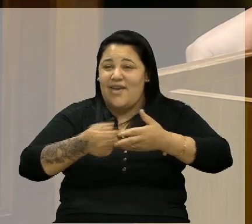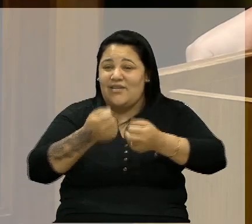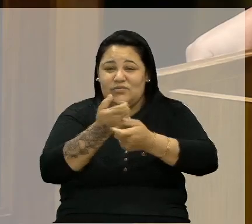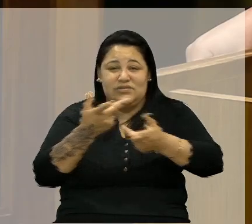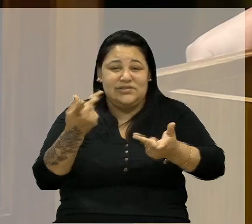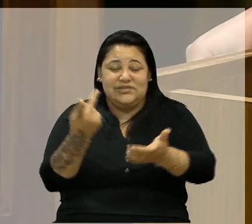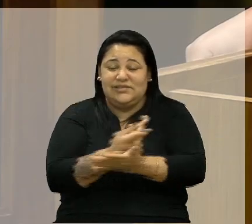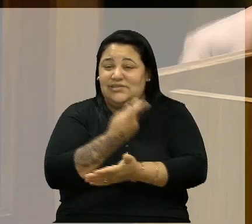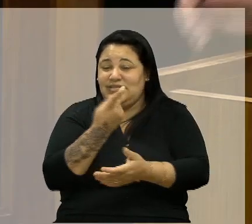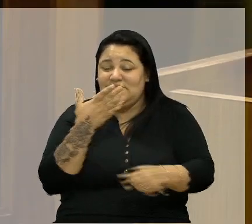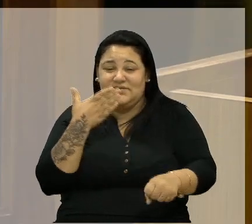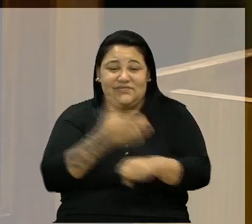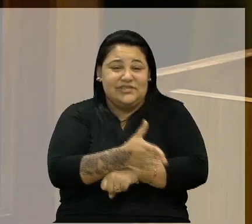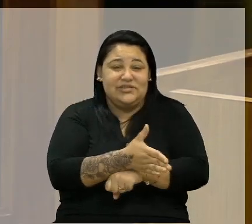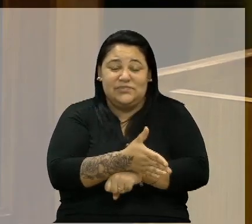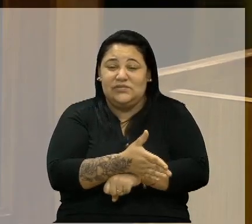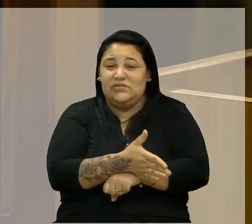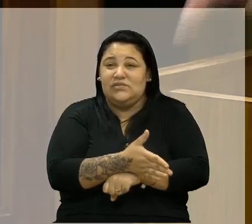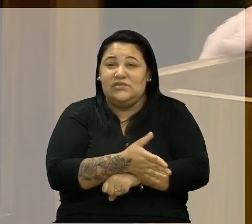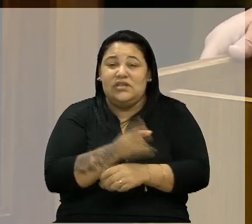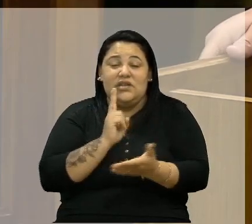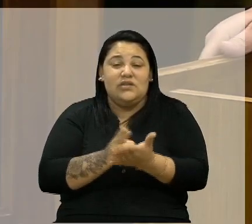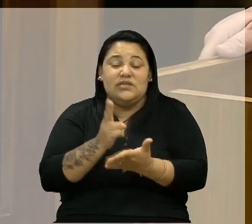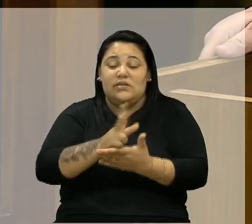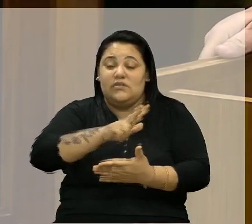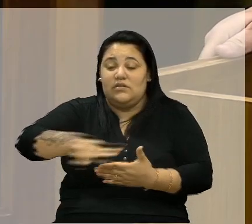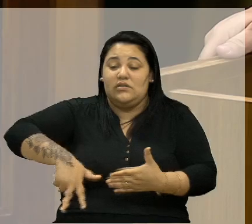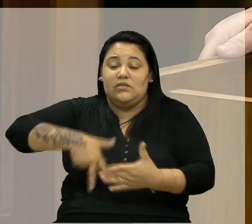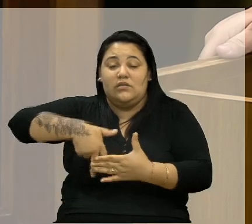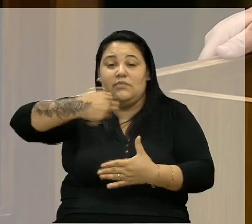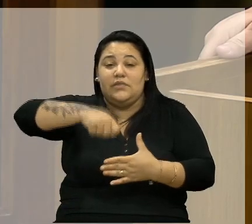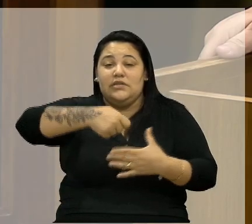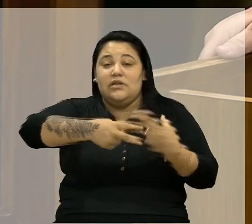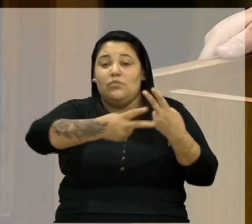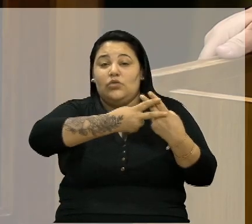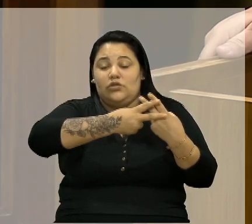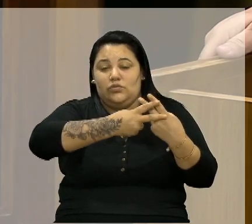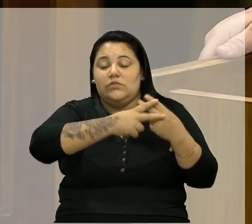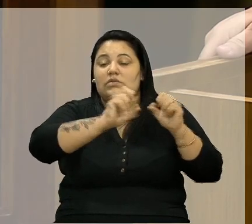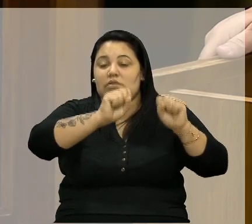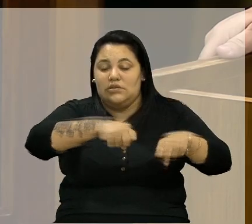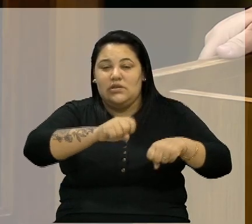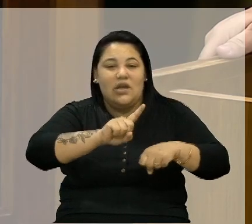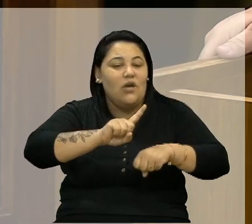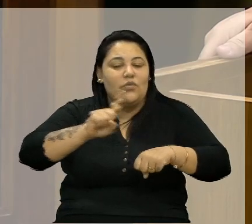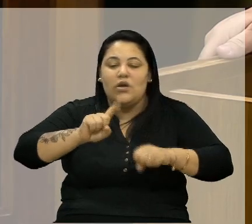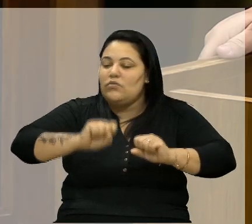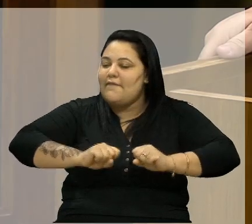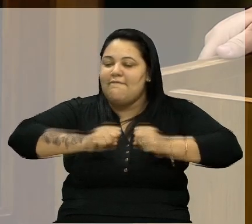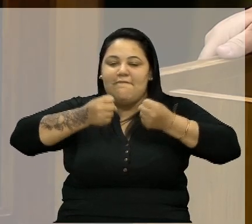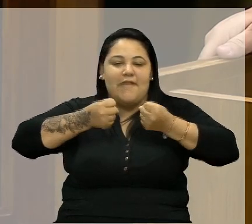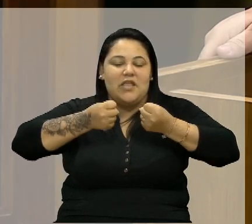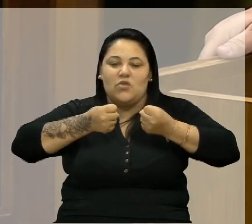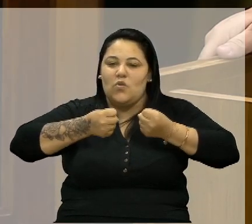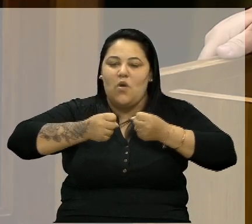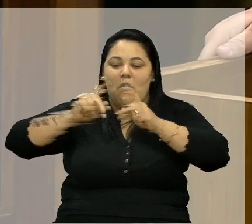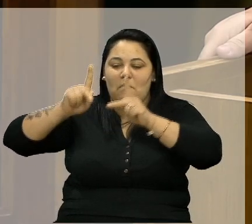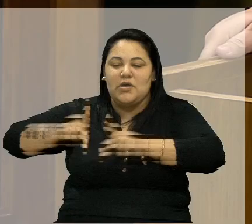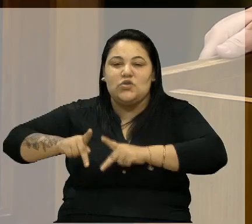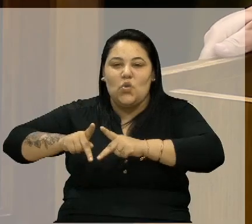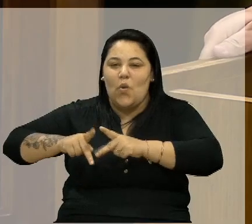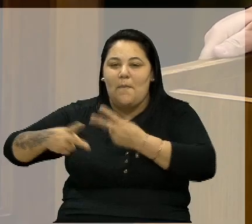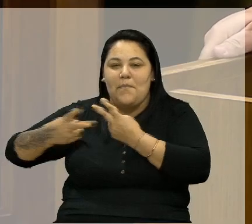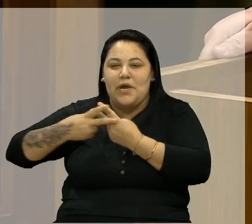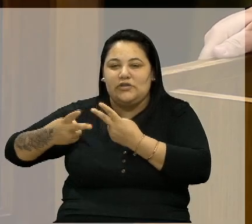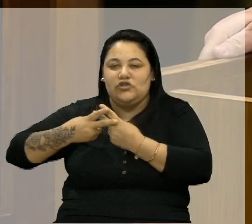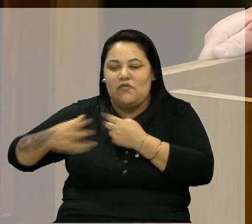baderna, qualquer invasão, eu sempre subi nessa tribuna e disse que tem que ser punido. Eu não defendo bandido, não defendo marginal.